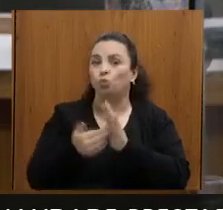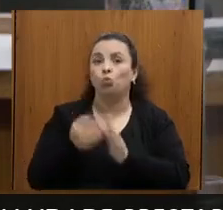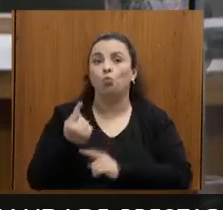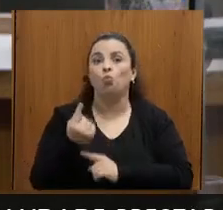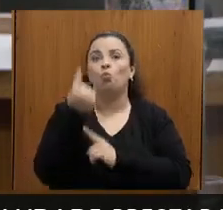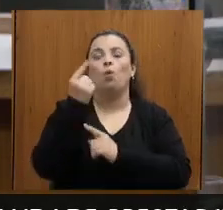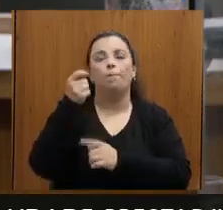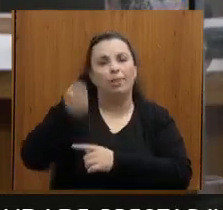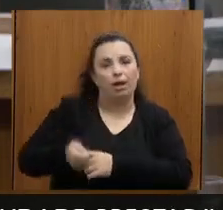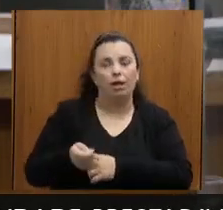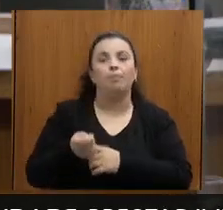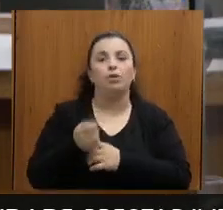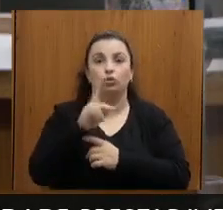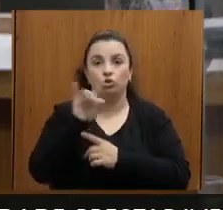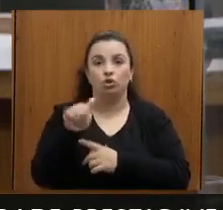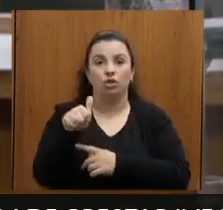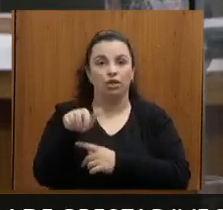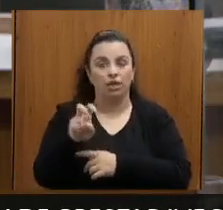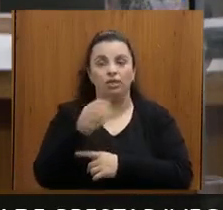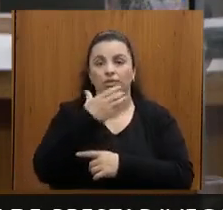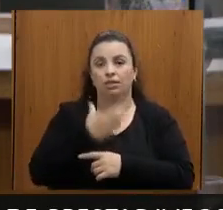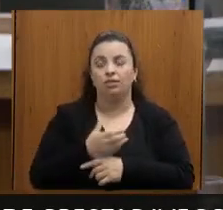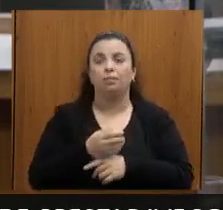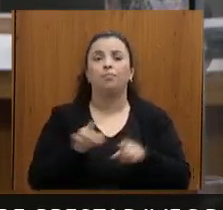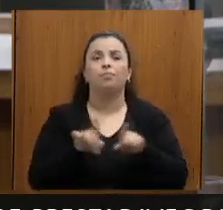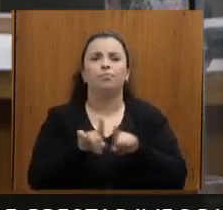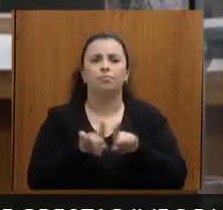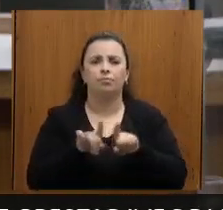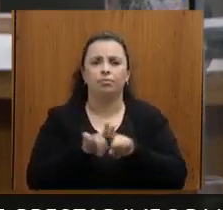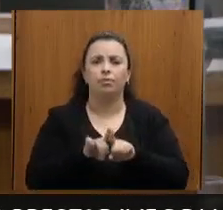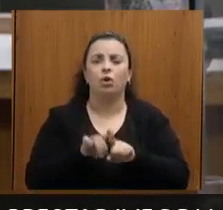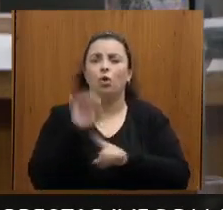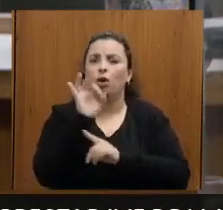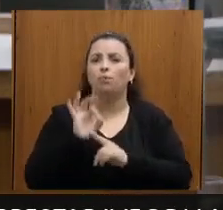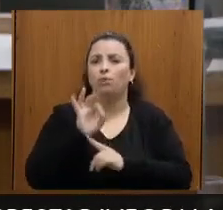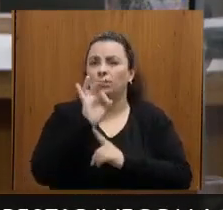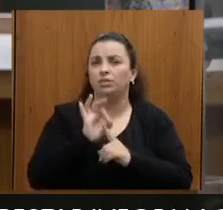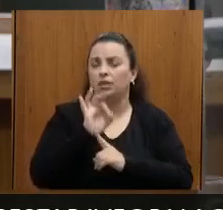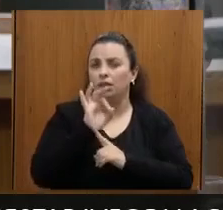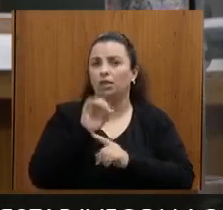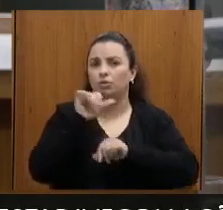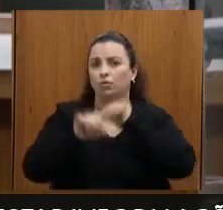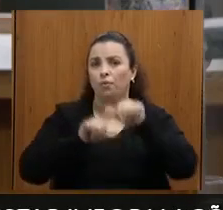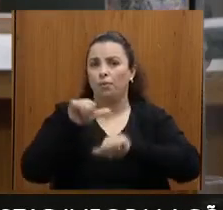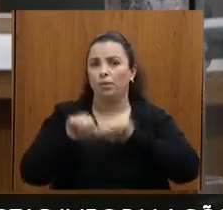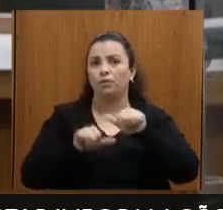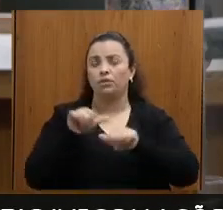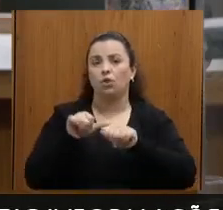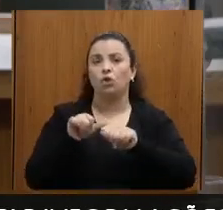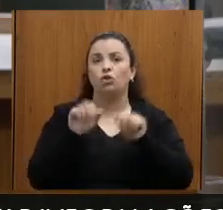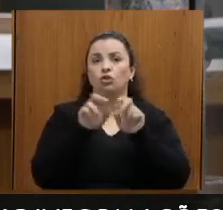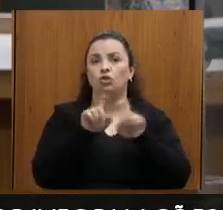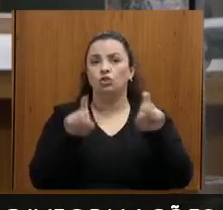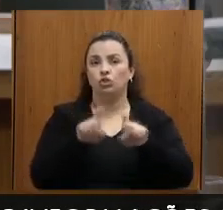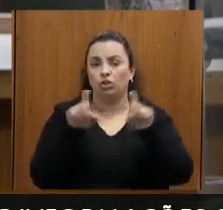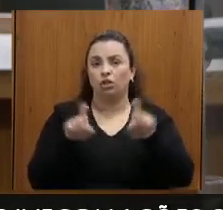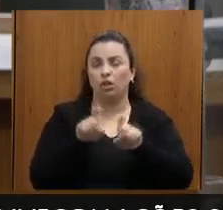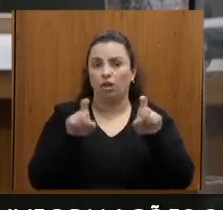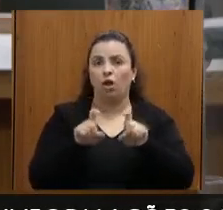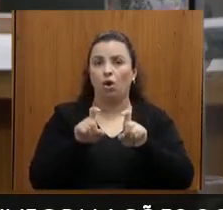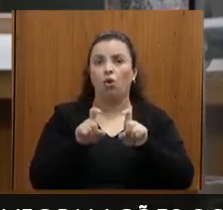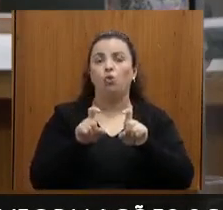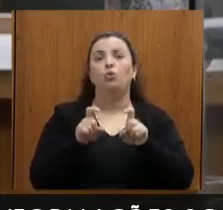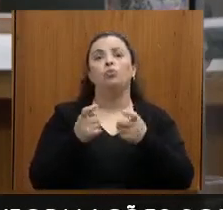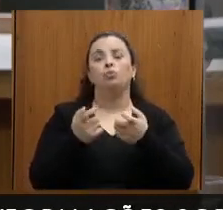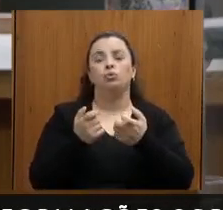74,5% do índice de transformação digital dos serviços públicos. Nós somos, em Minas Gerais, o Estado